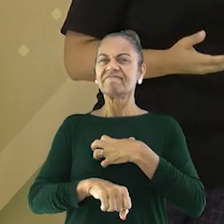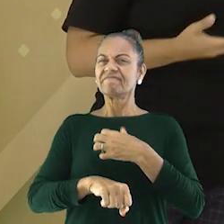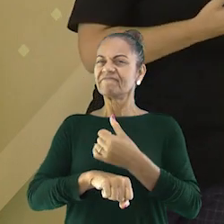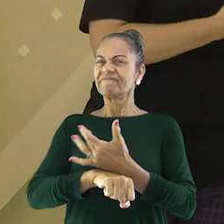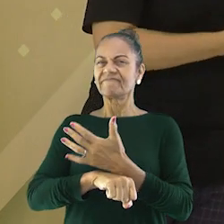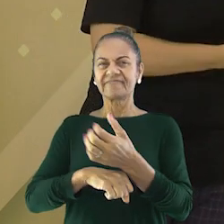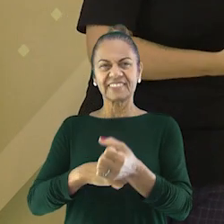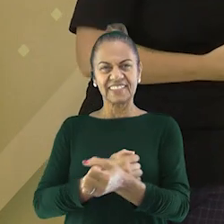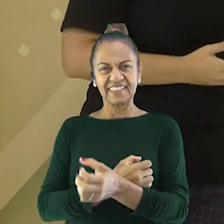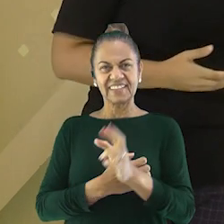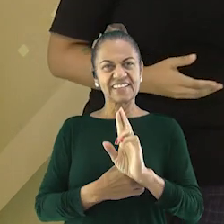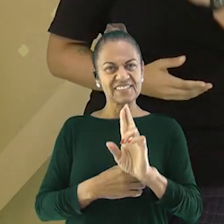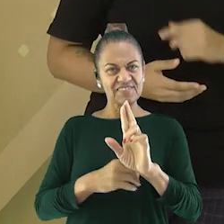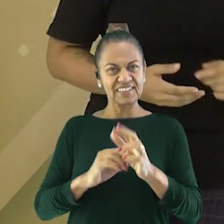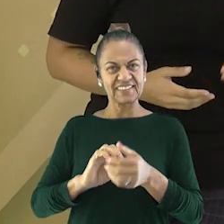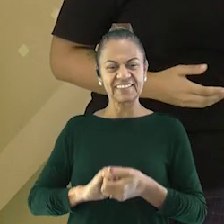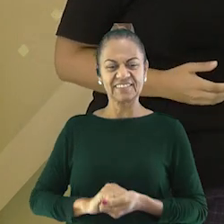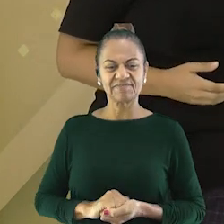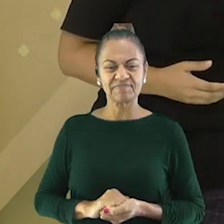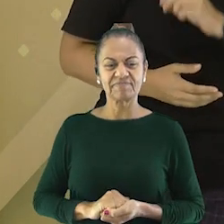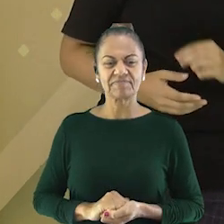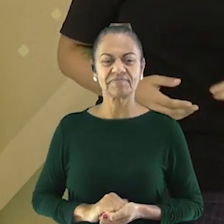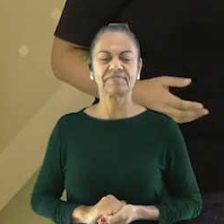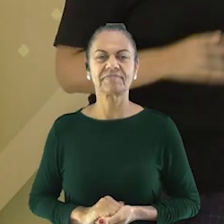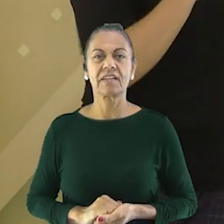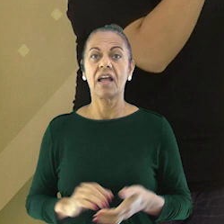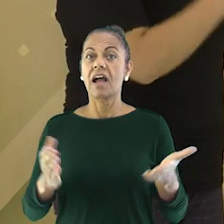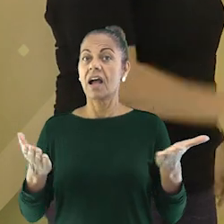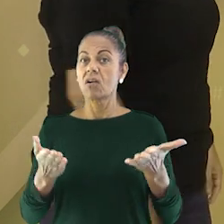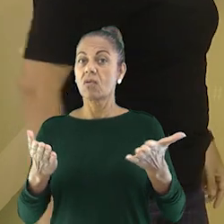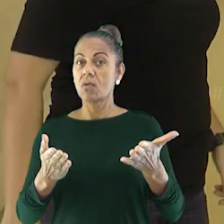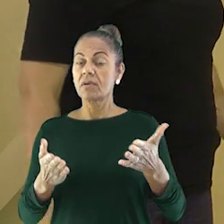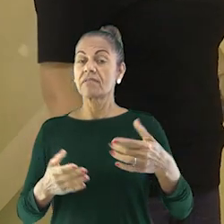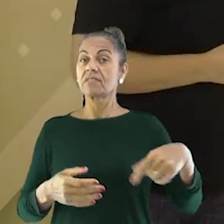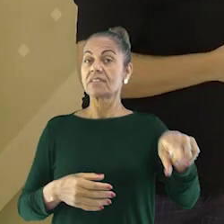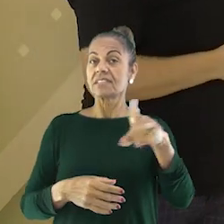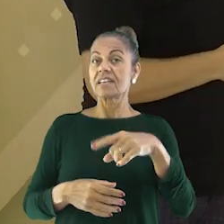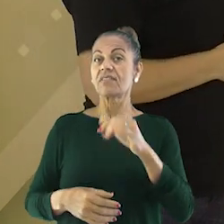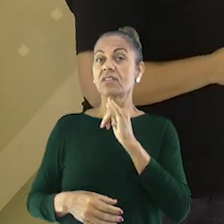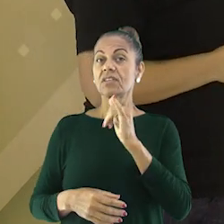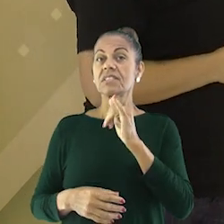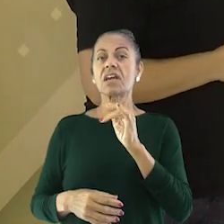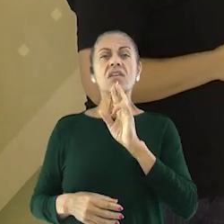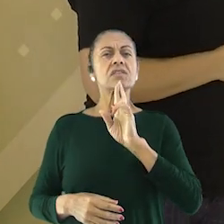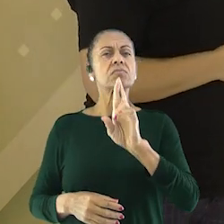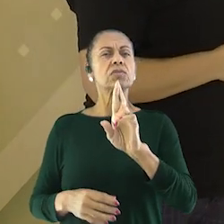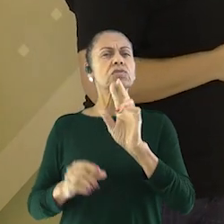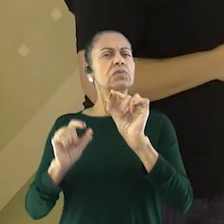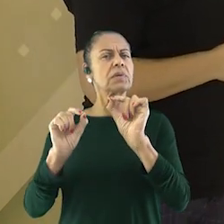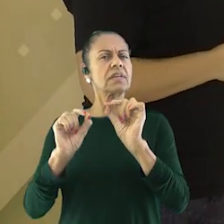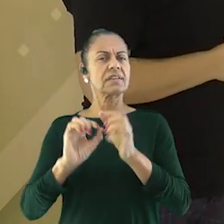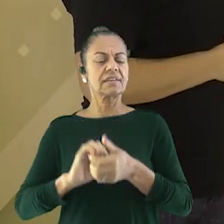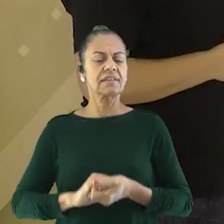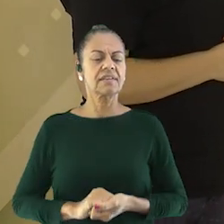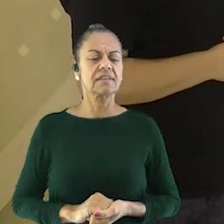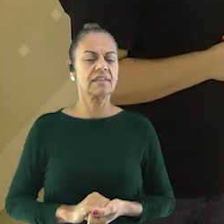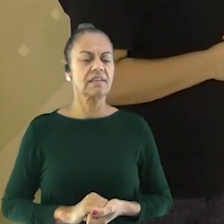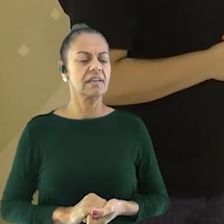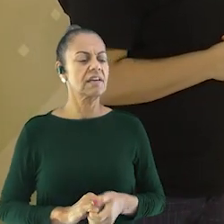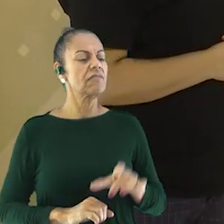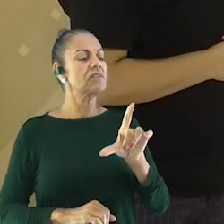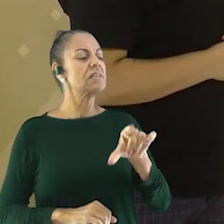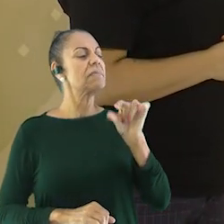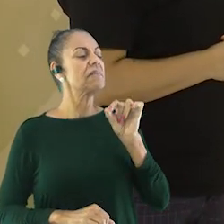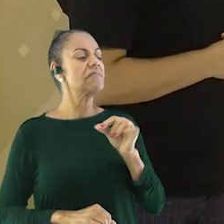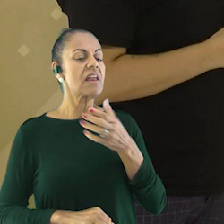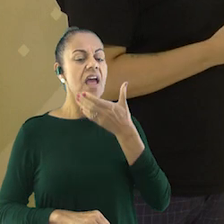cena. Outra vez, terão que dizer o que eu respondi. Vamos lá. Carol, which do you prefer? Apples